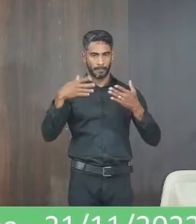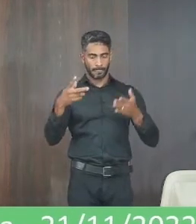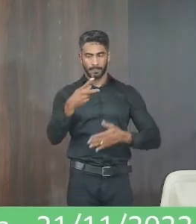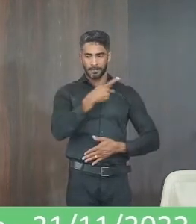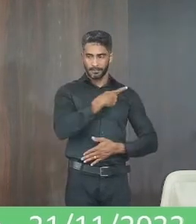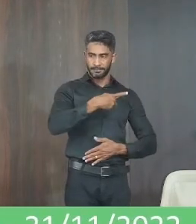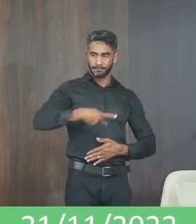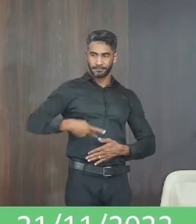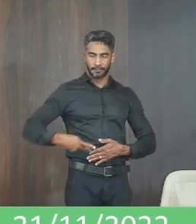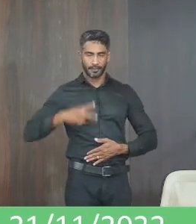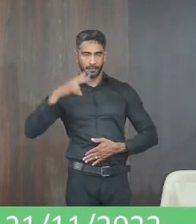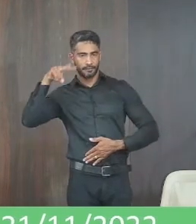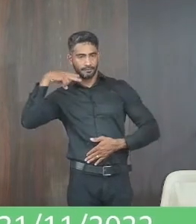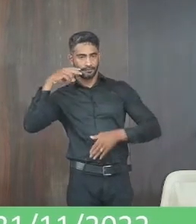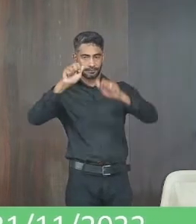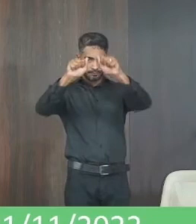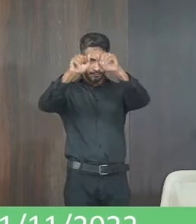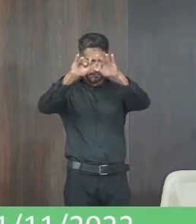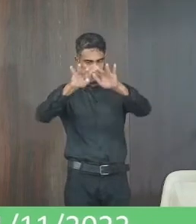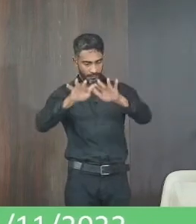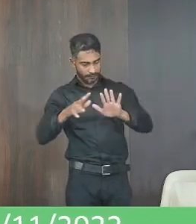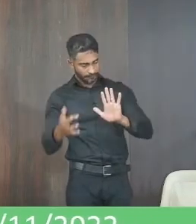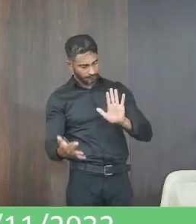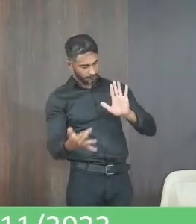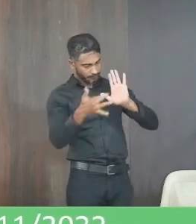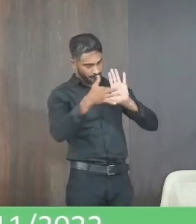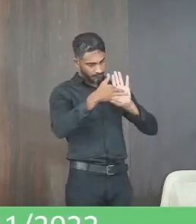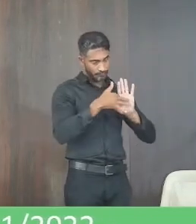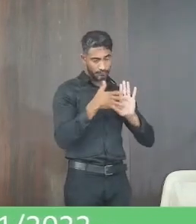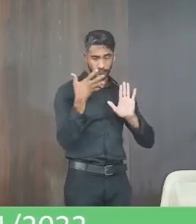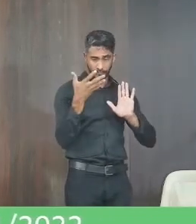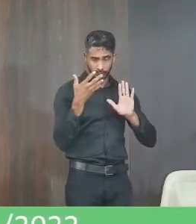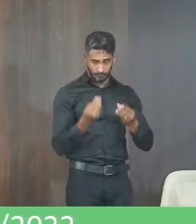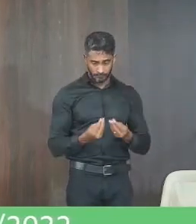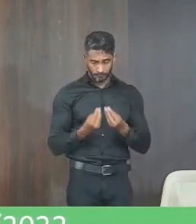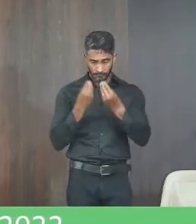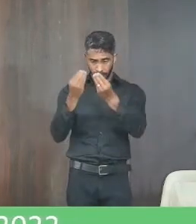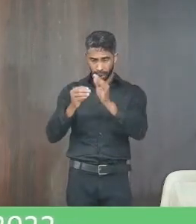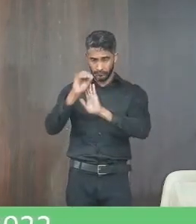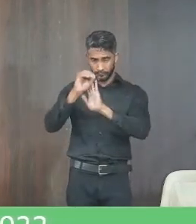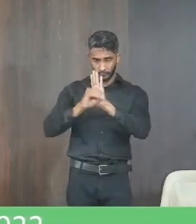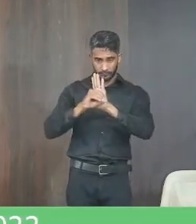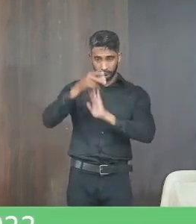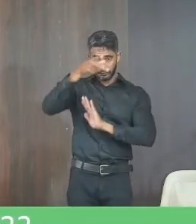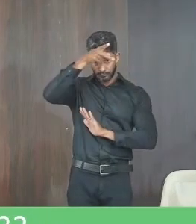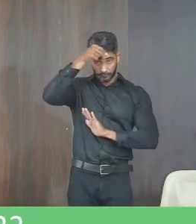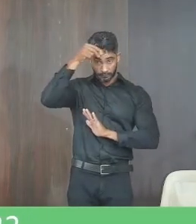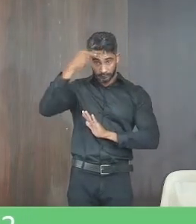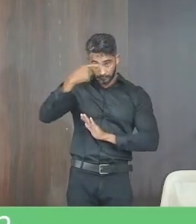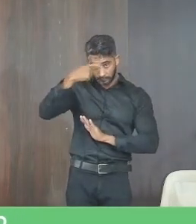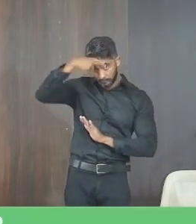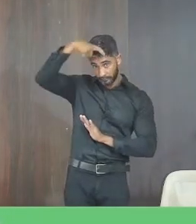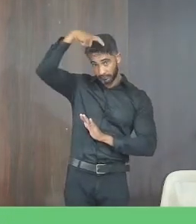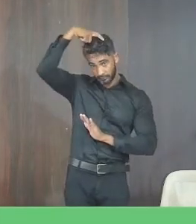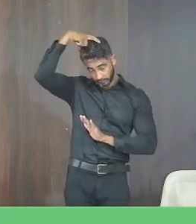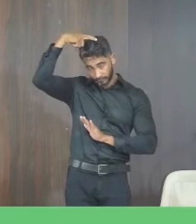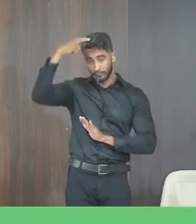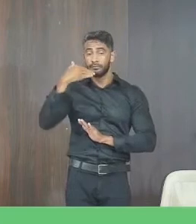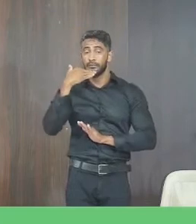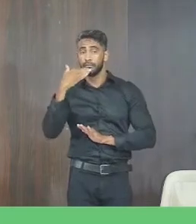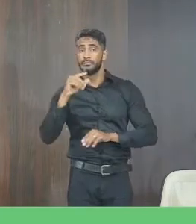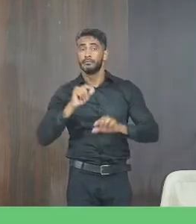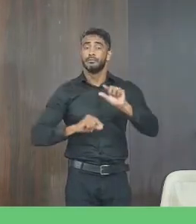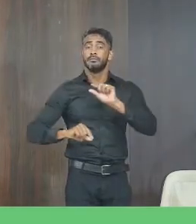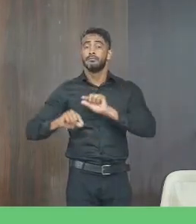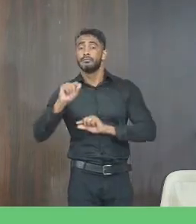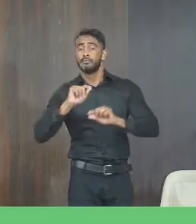presidente o vereador que subscreve vem na forma regimental requerer que seja encaminhado ofício ao prefeito de Janaúba senhor José Aparecido Mendes Santos sugerindo